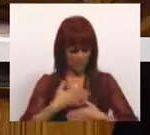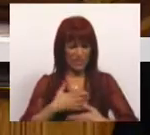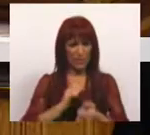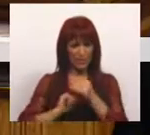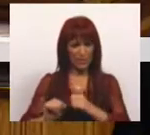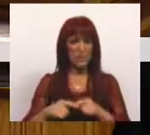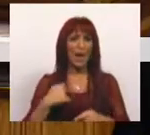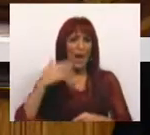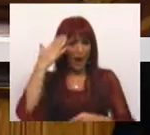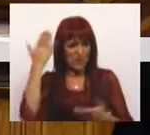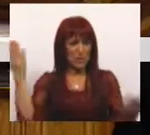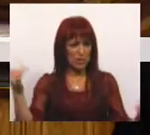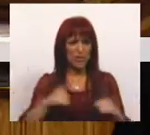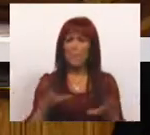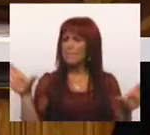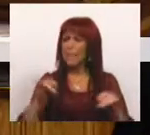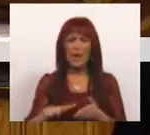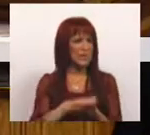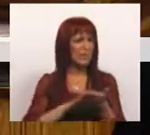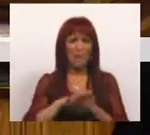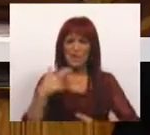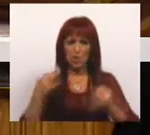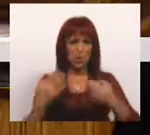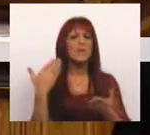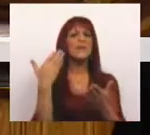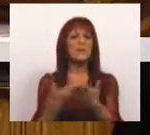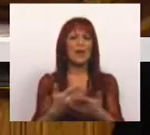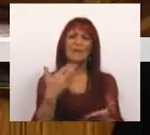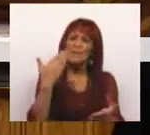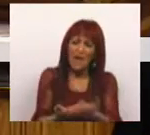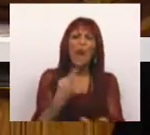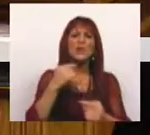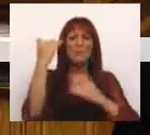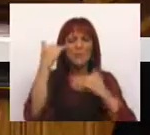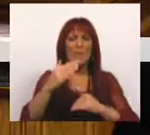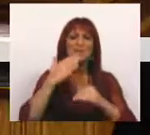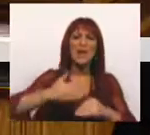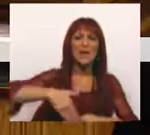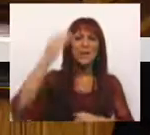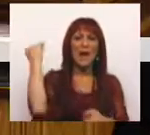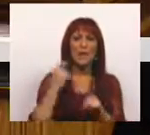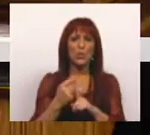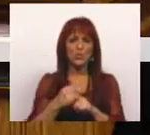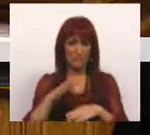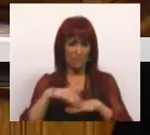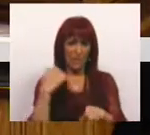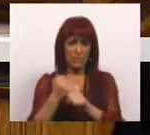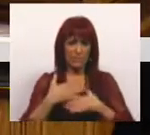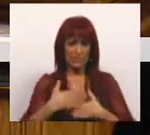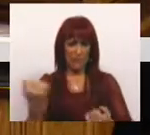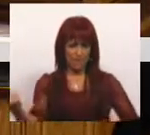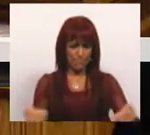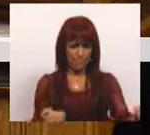profissão. Considerando então que é da mais elementar justiça a reposição do limite da idade para o exercício da atividade